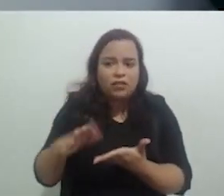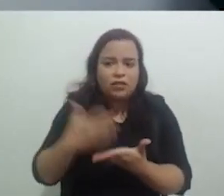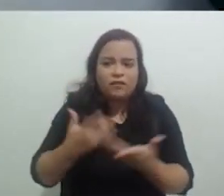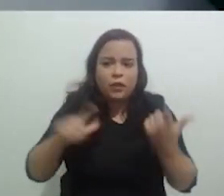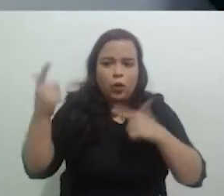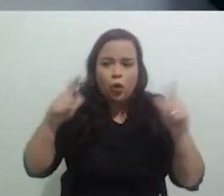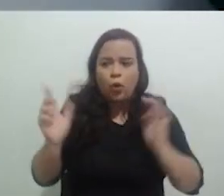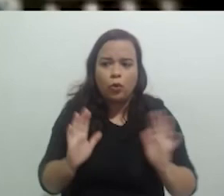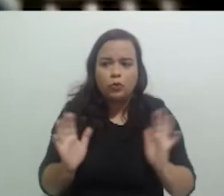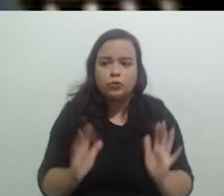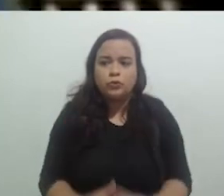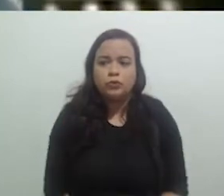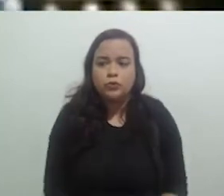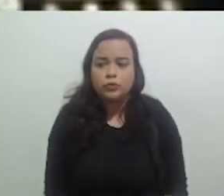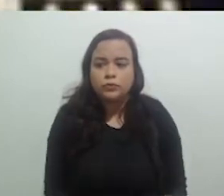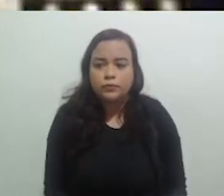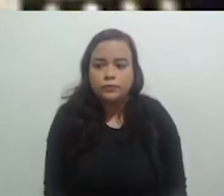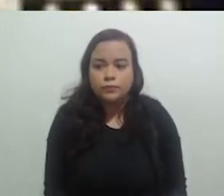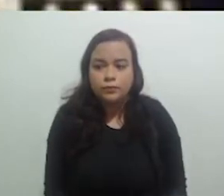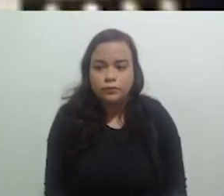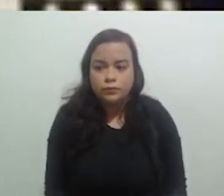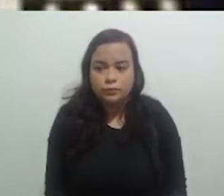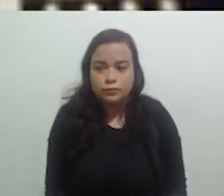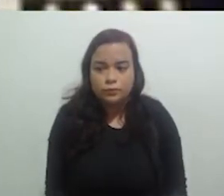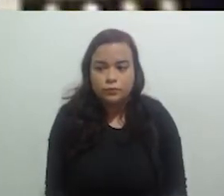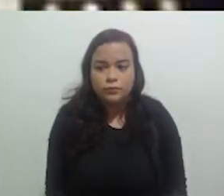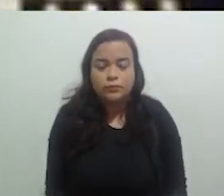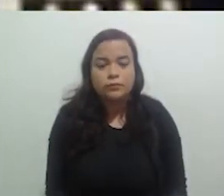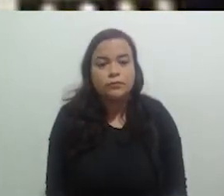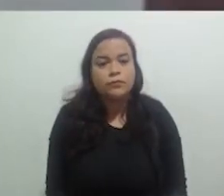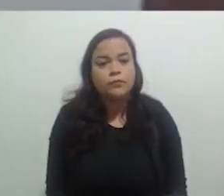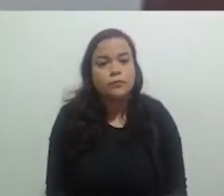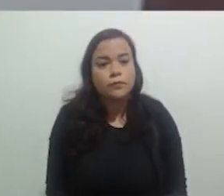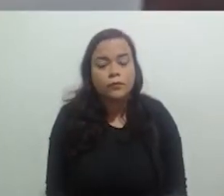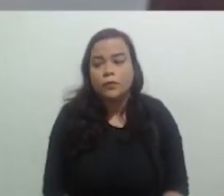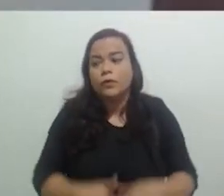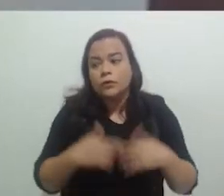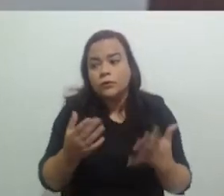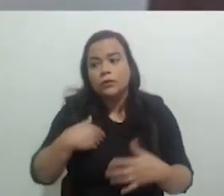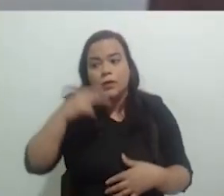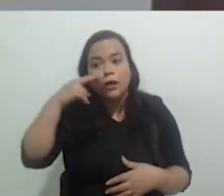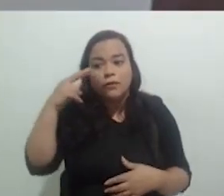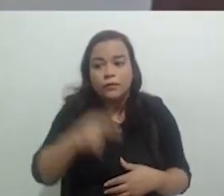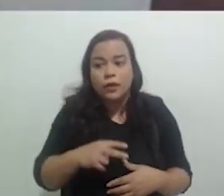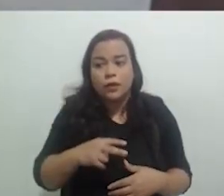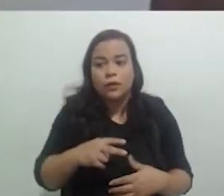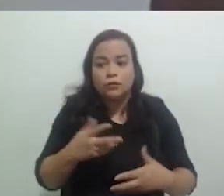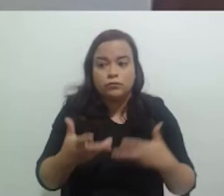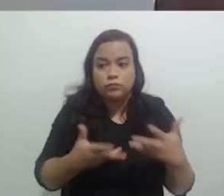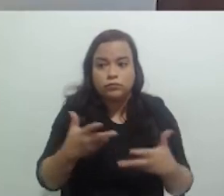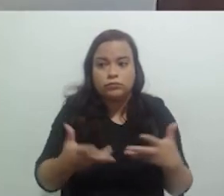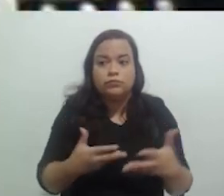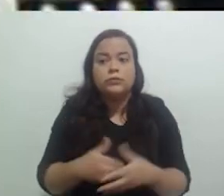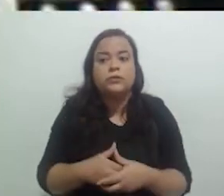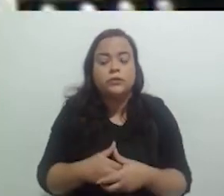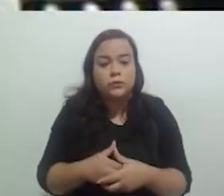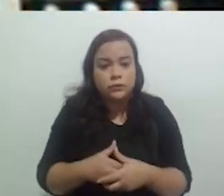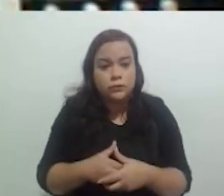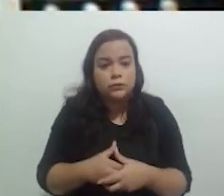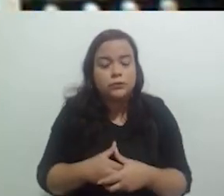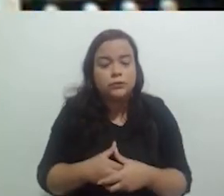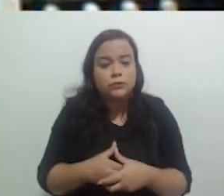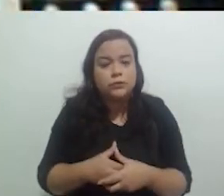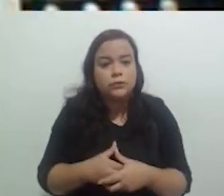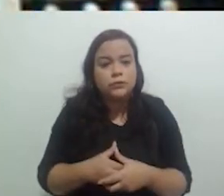pode ser proclamado? Pode ter 8 votos acompanhando. O 13 tem